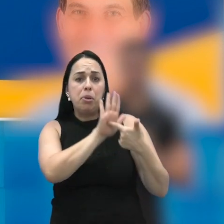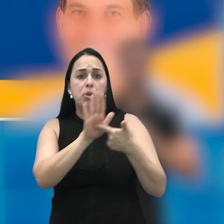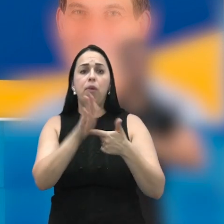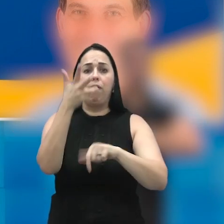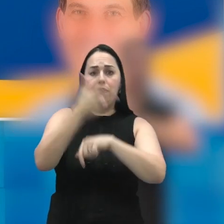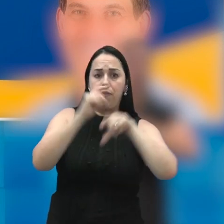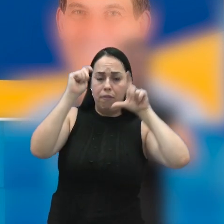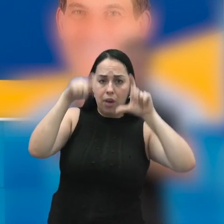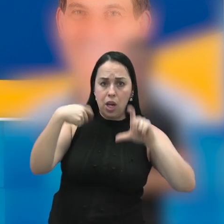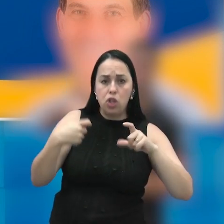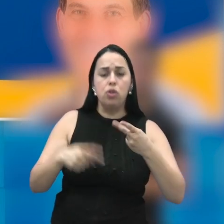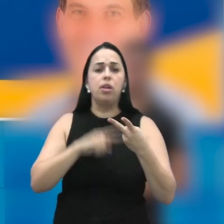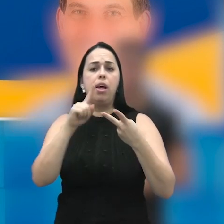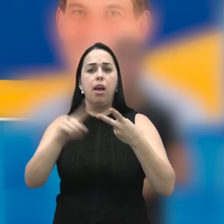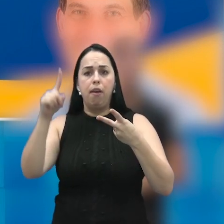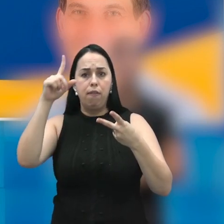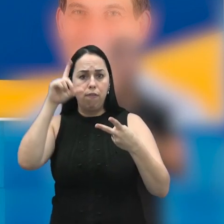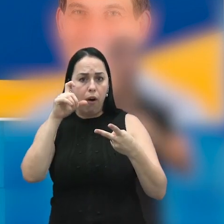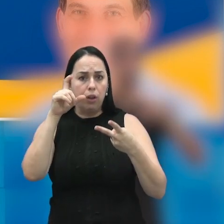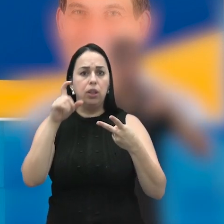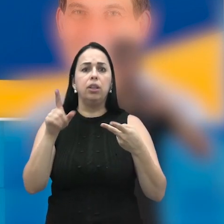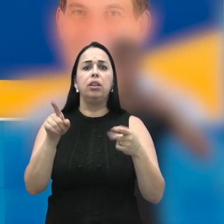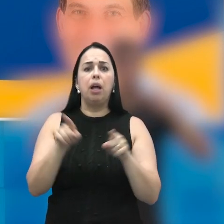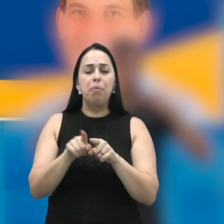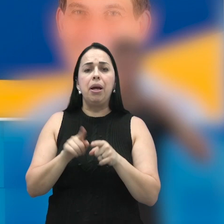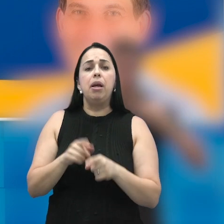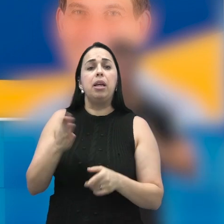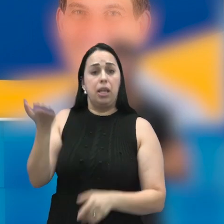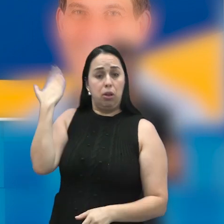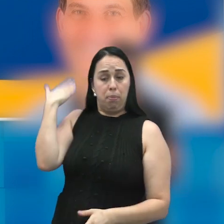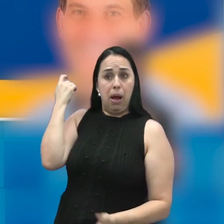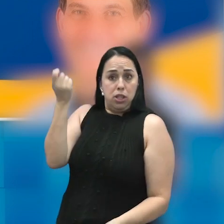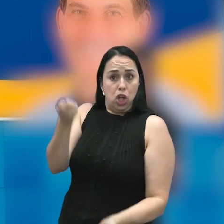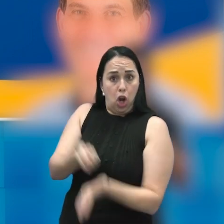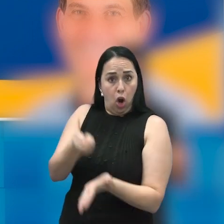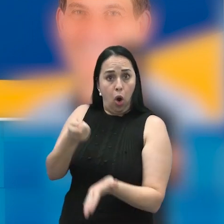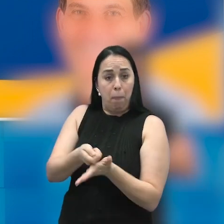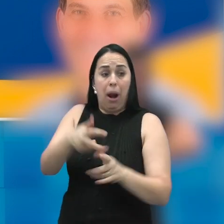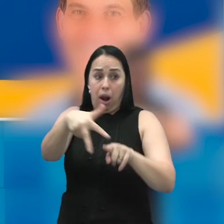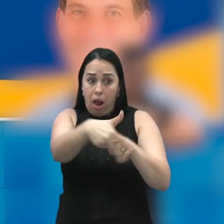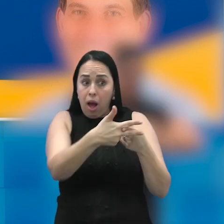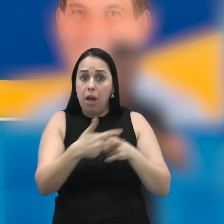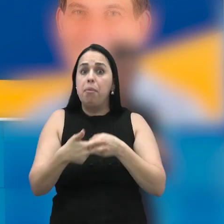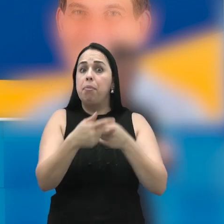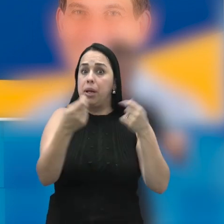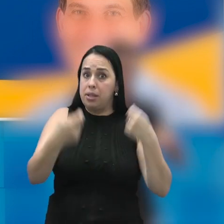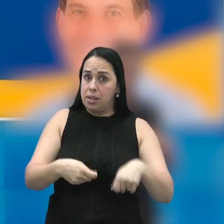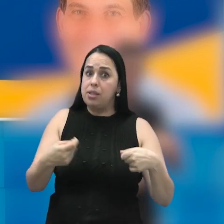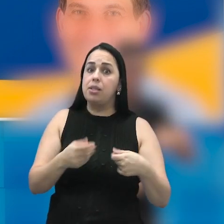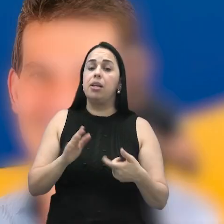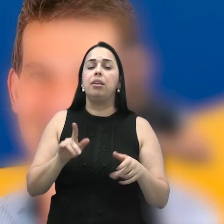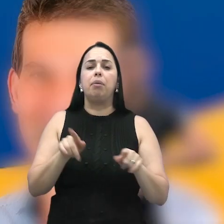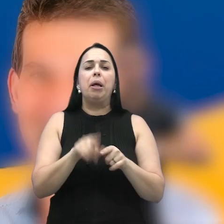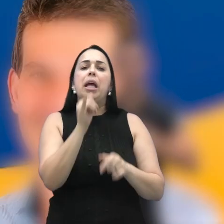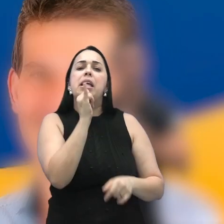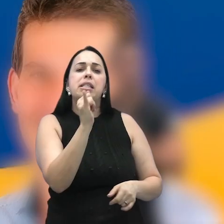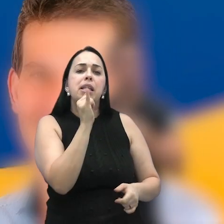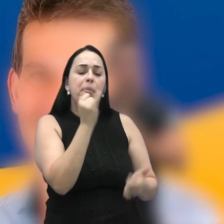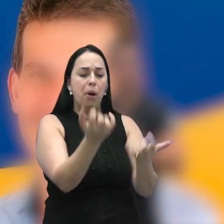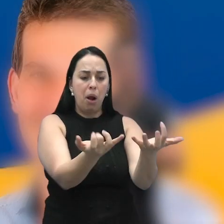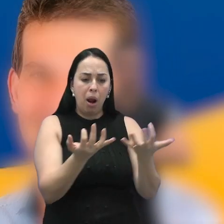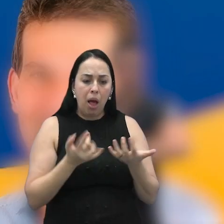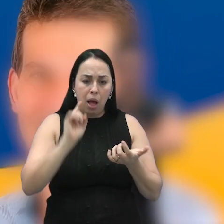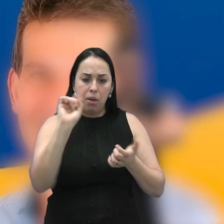exibidos no plenário, o parlamentar apresentou o resultado de cobranças para serviços de manutenção pública, como